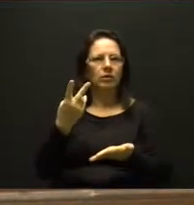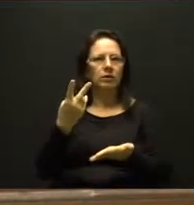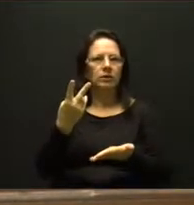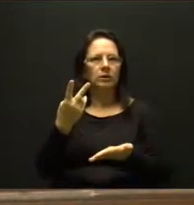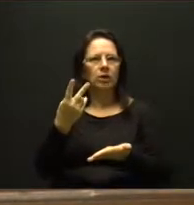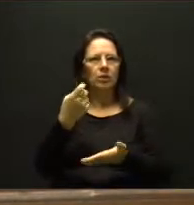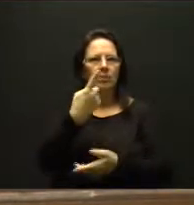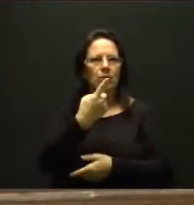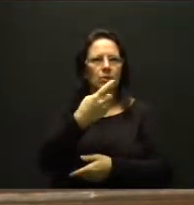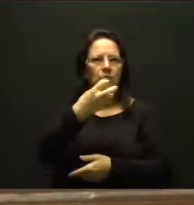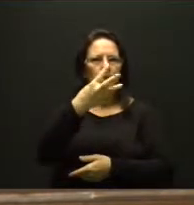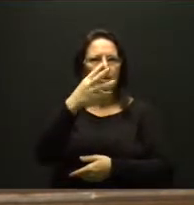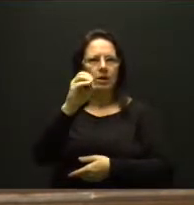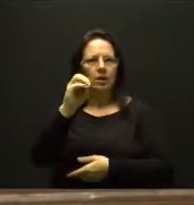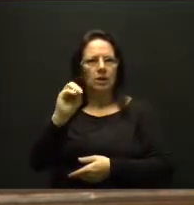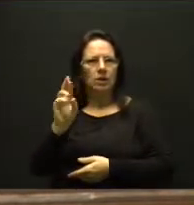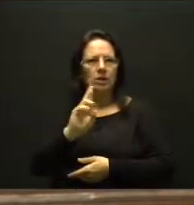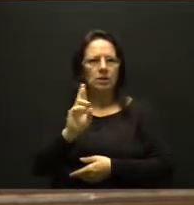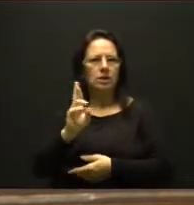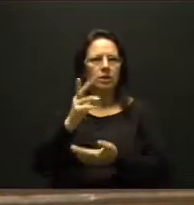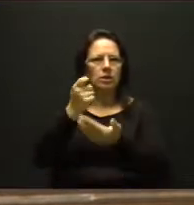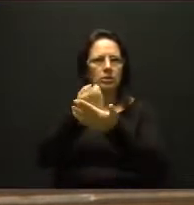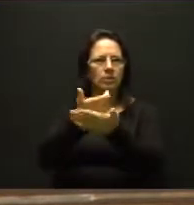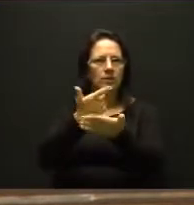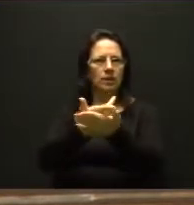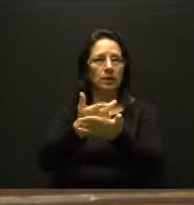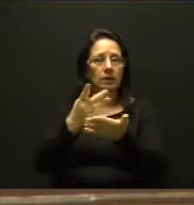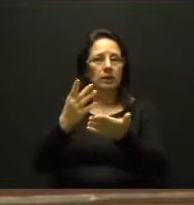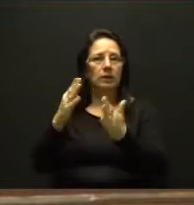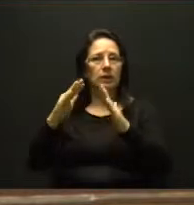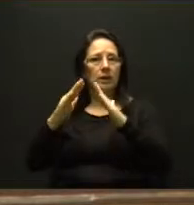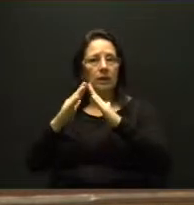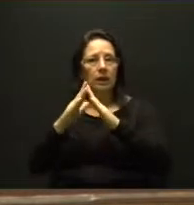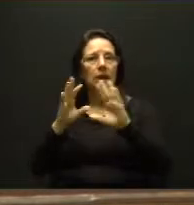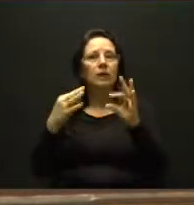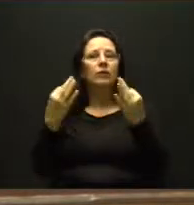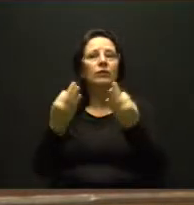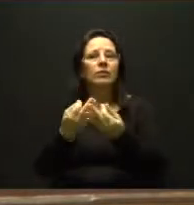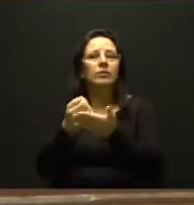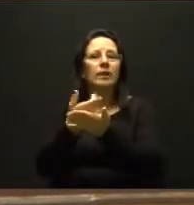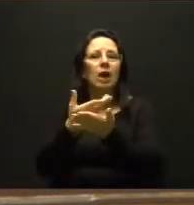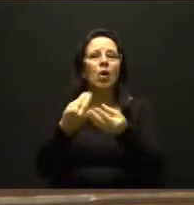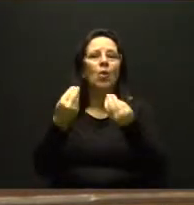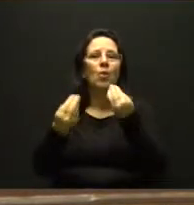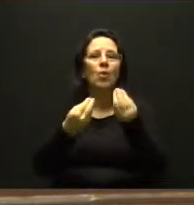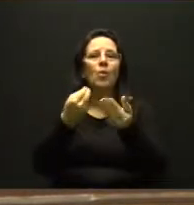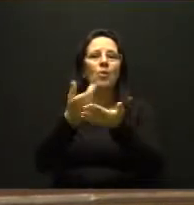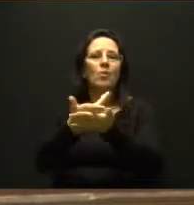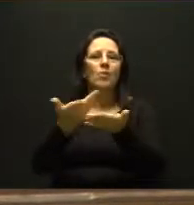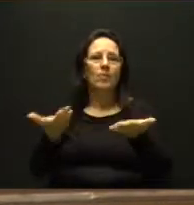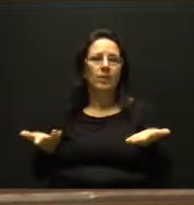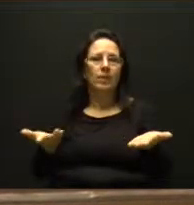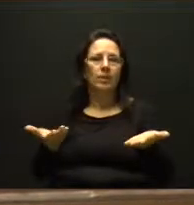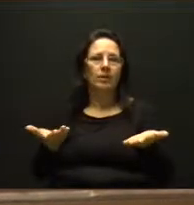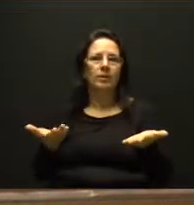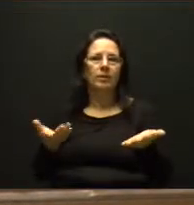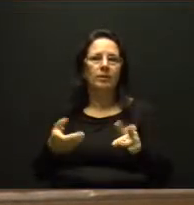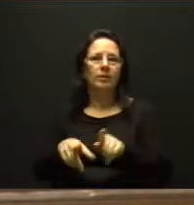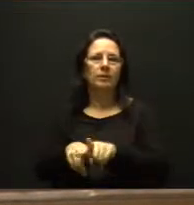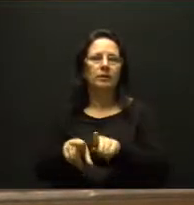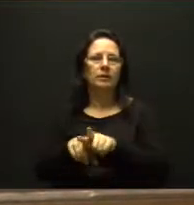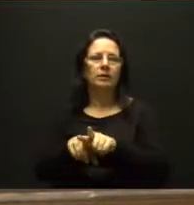de 1.200 reais e hoje na sua casa nessa família não tem ninguém trabalhando como é que faz as pessoas estão sendo desalojadas